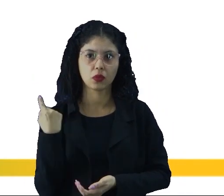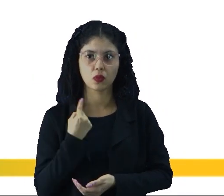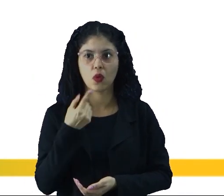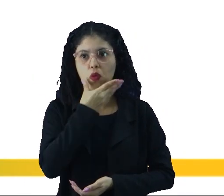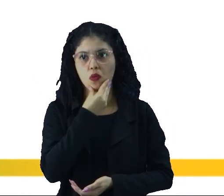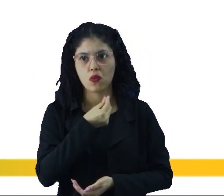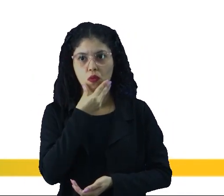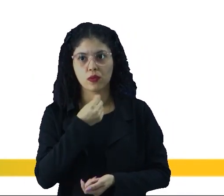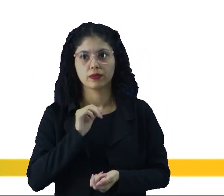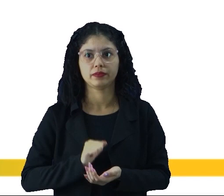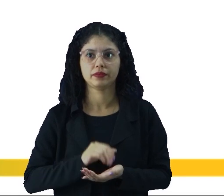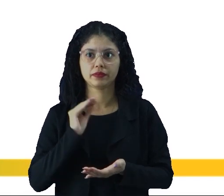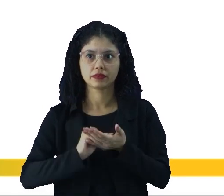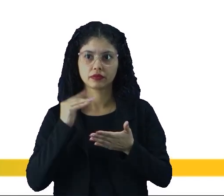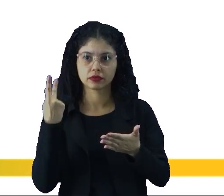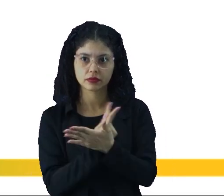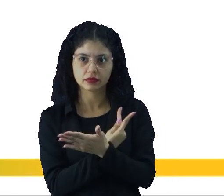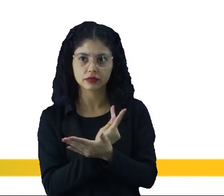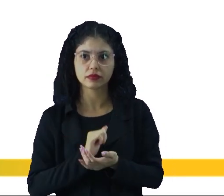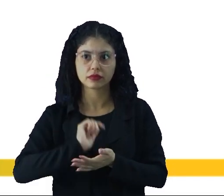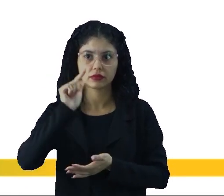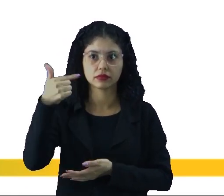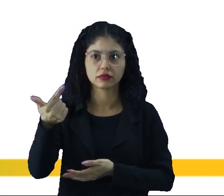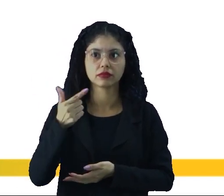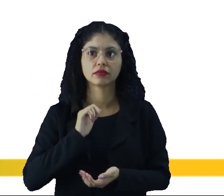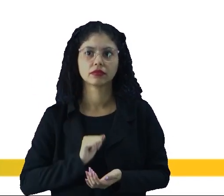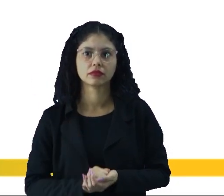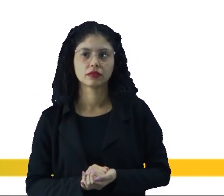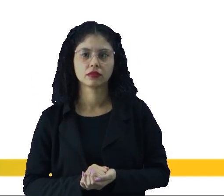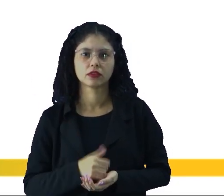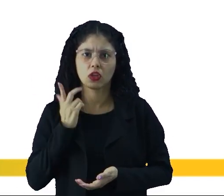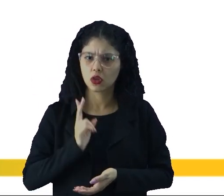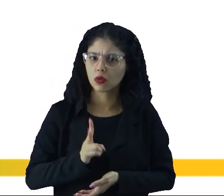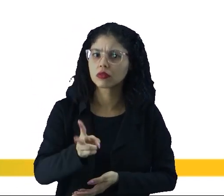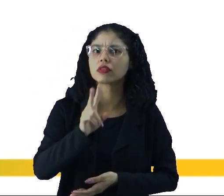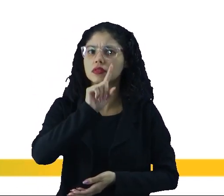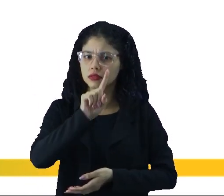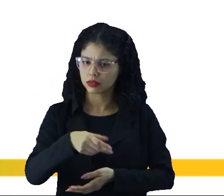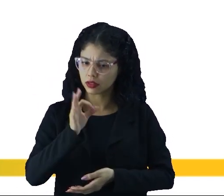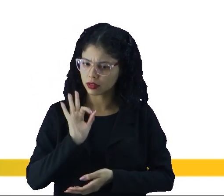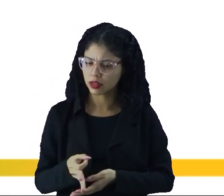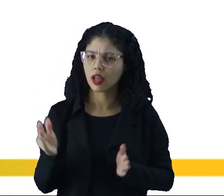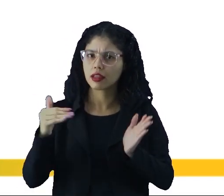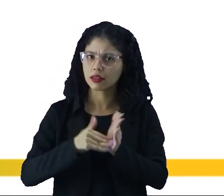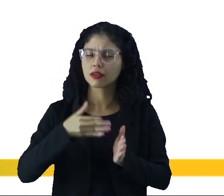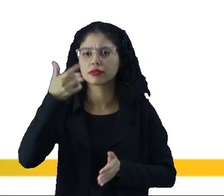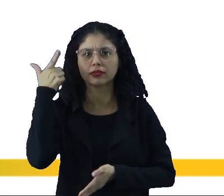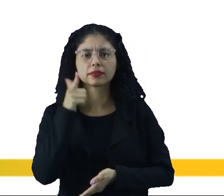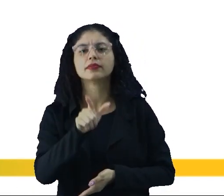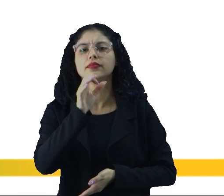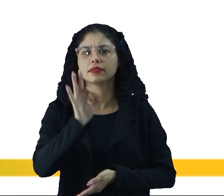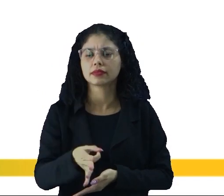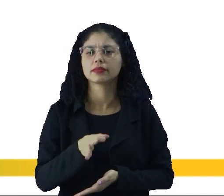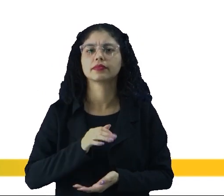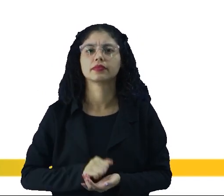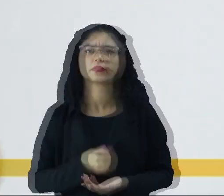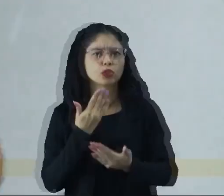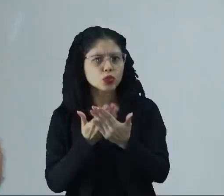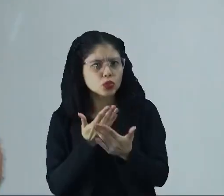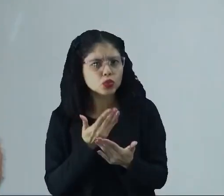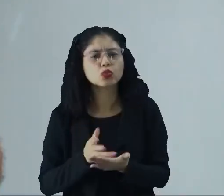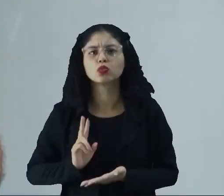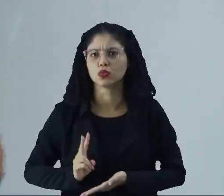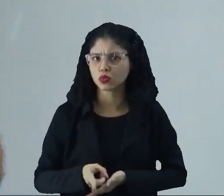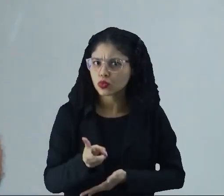único homem que está isento de erros é aquele que não arrisca acertar. Então arrisquem,